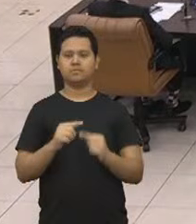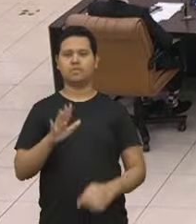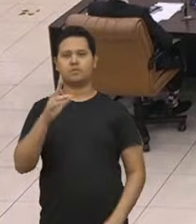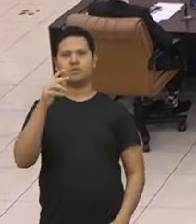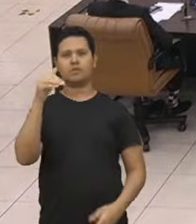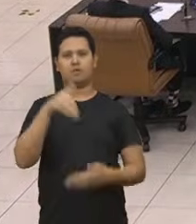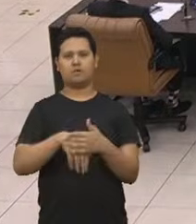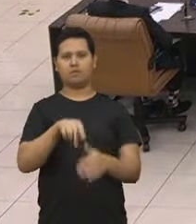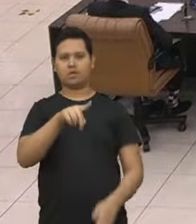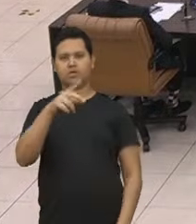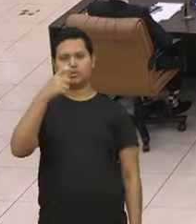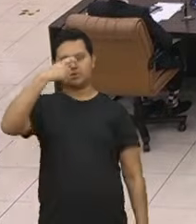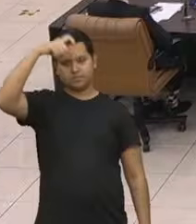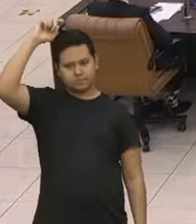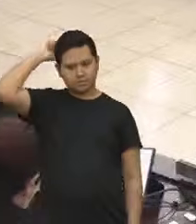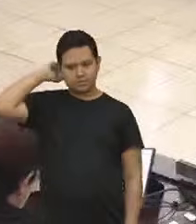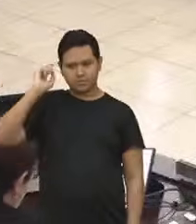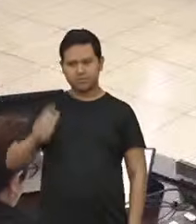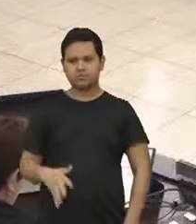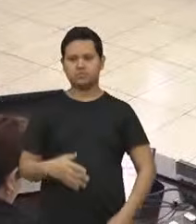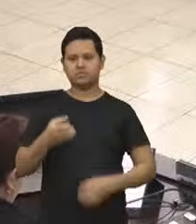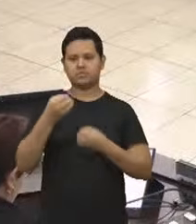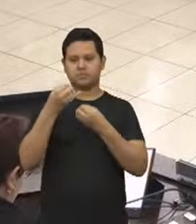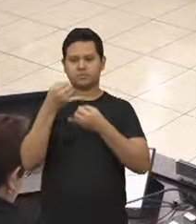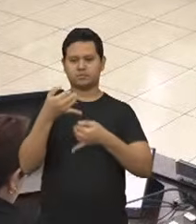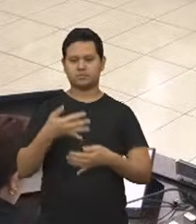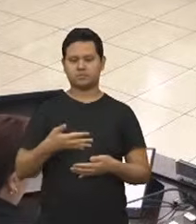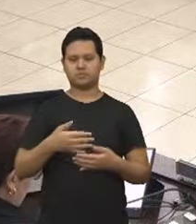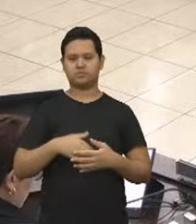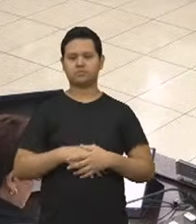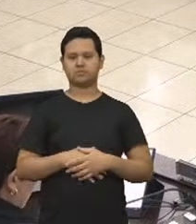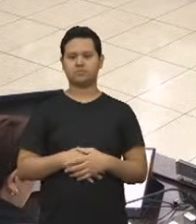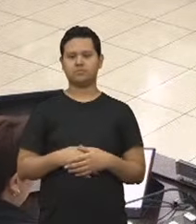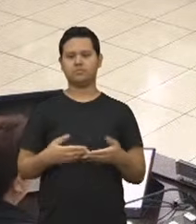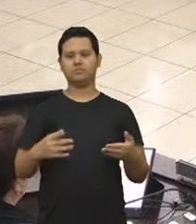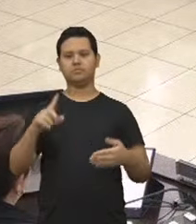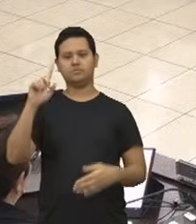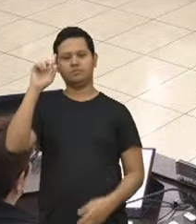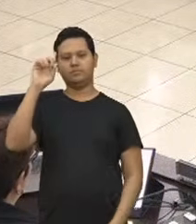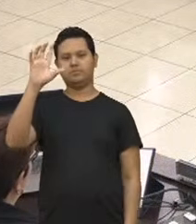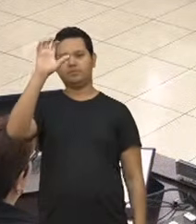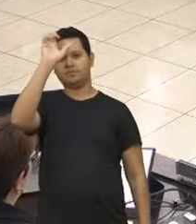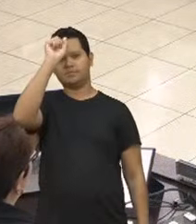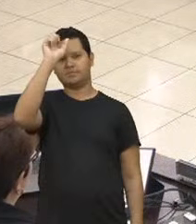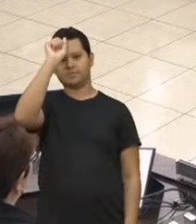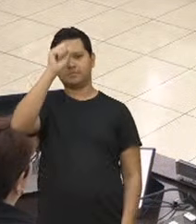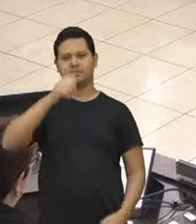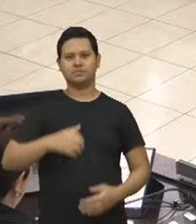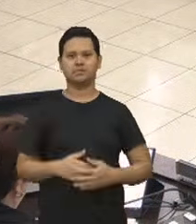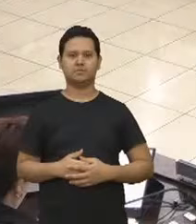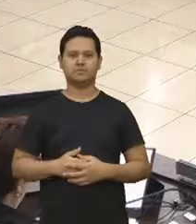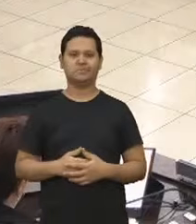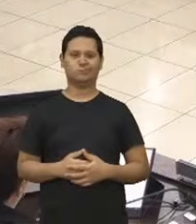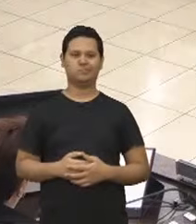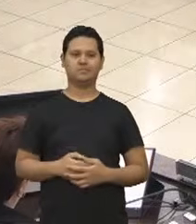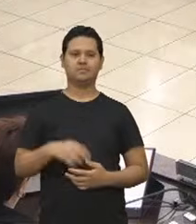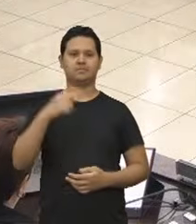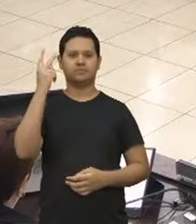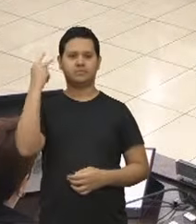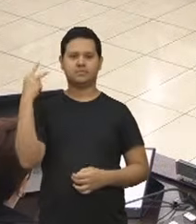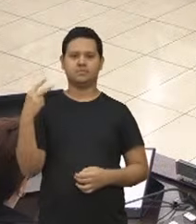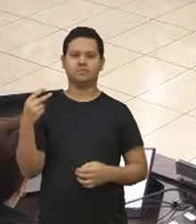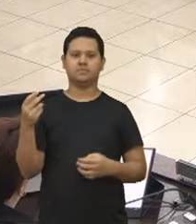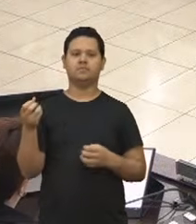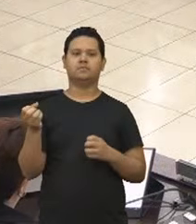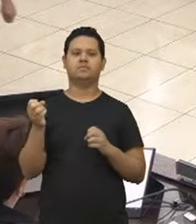Como vota o vereador Joex Almeida? Justificando o voto, hoje foi um dia de ensinamentos aqui. Vereadores nos ensinou que